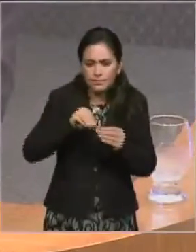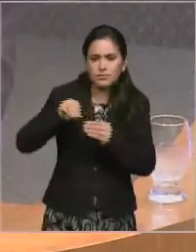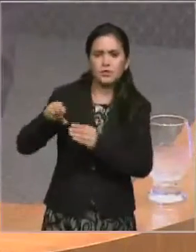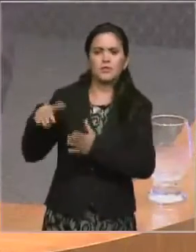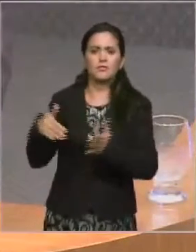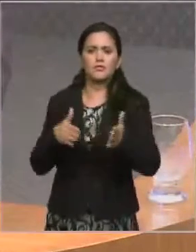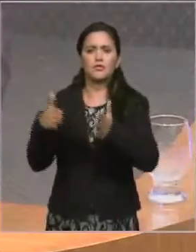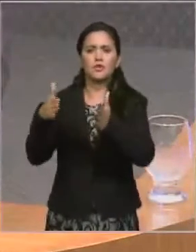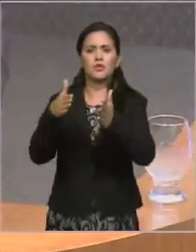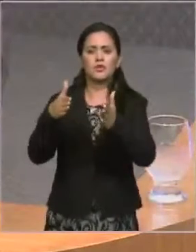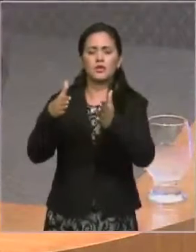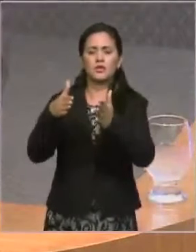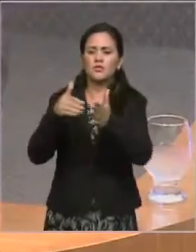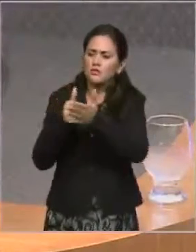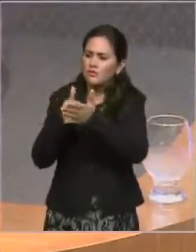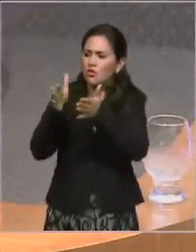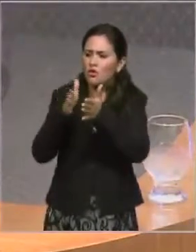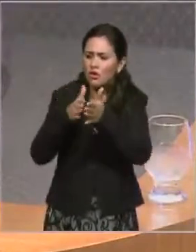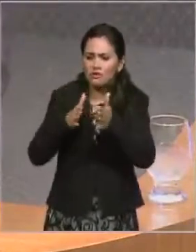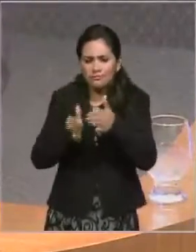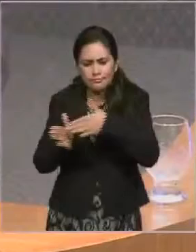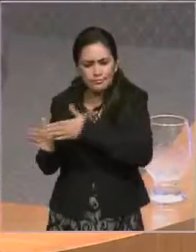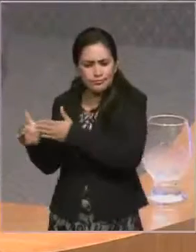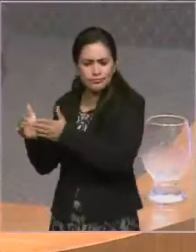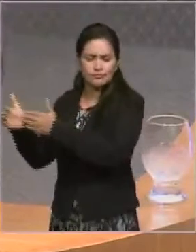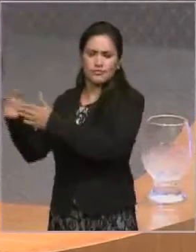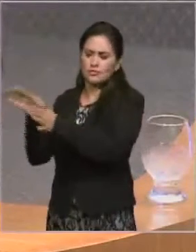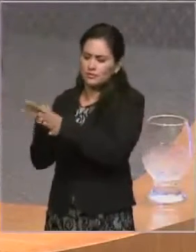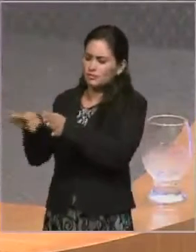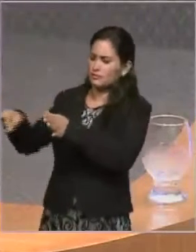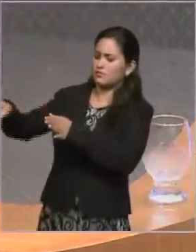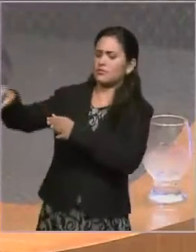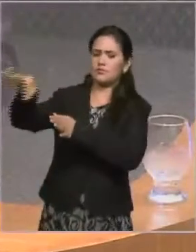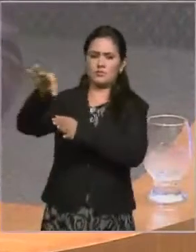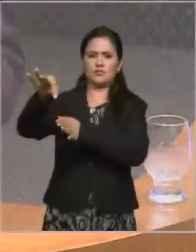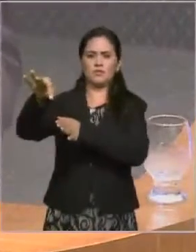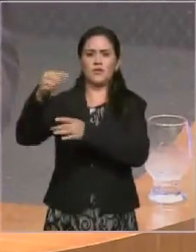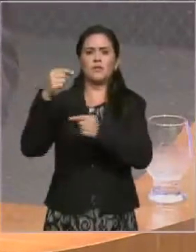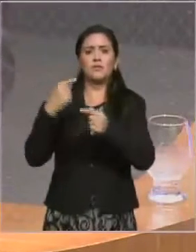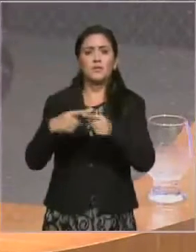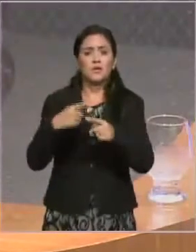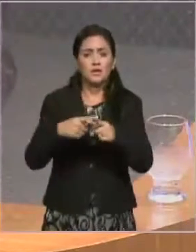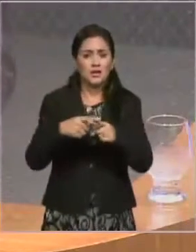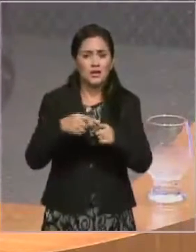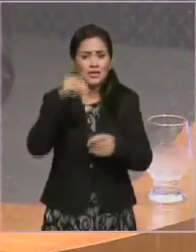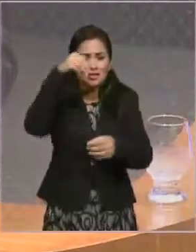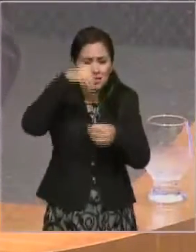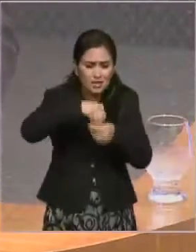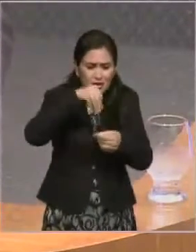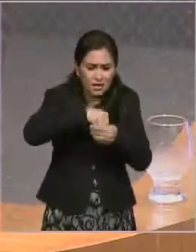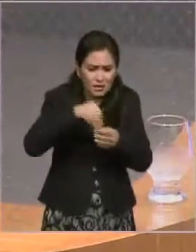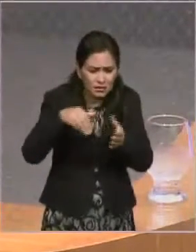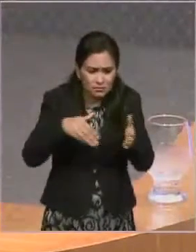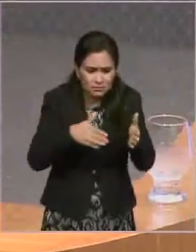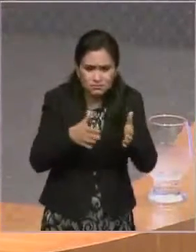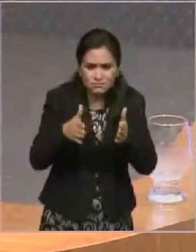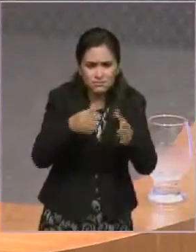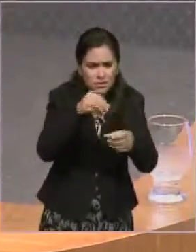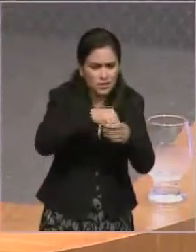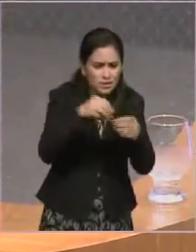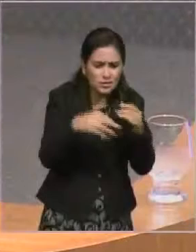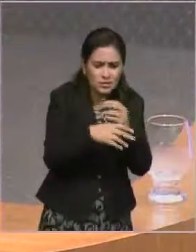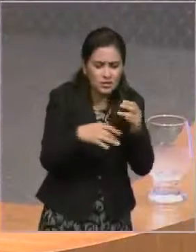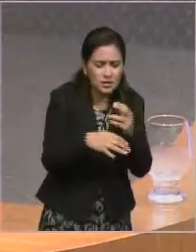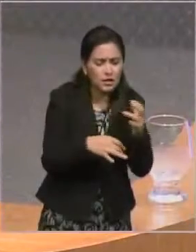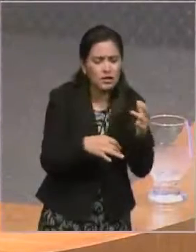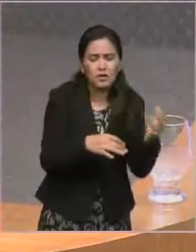impacta na nossa mobilidade urbana, atrapalha a nossa mobilidade urbana, o grande fluxo de carreta, a pavimentação